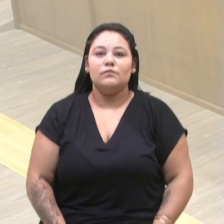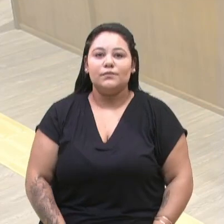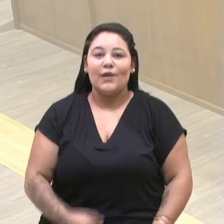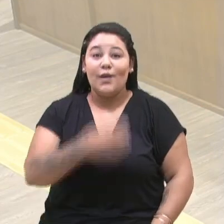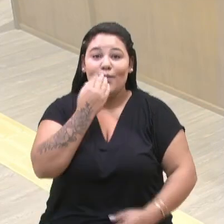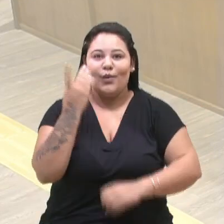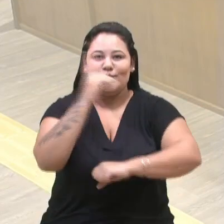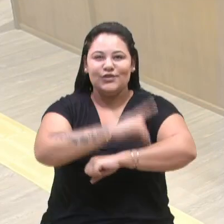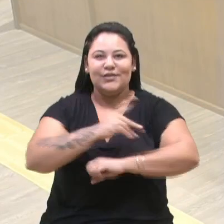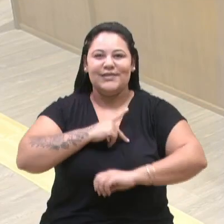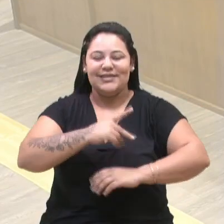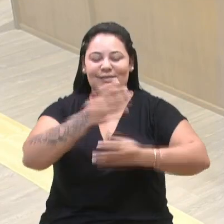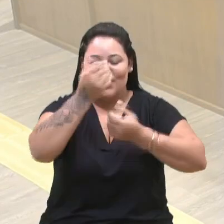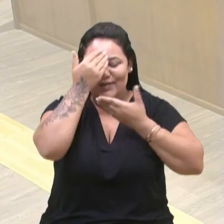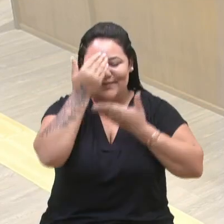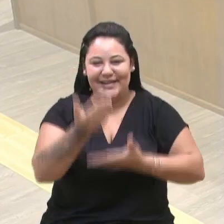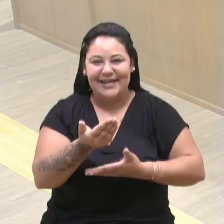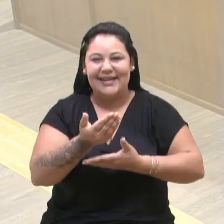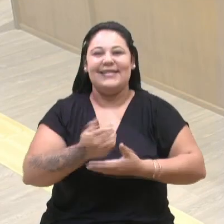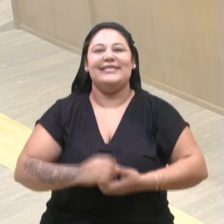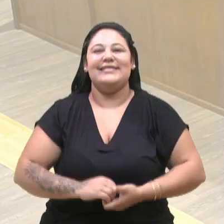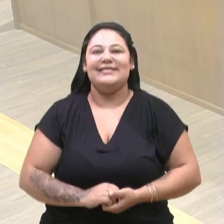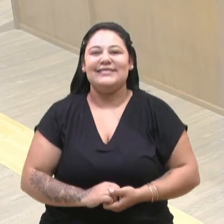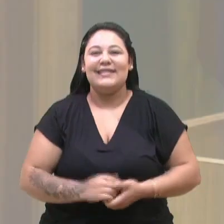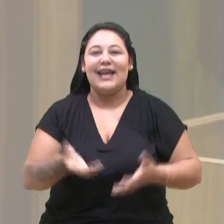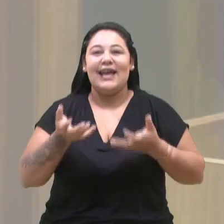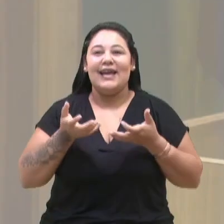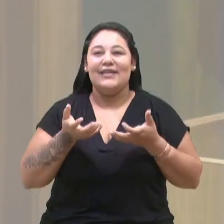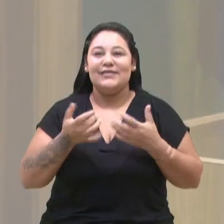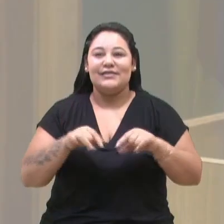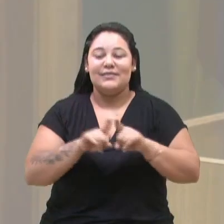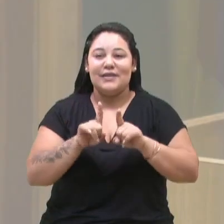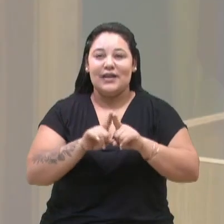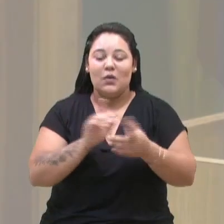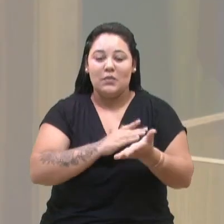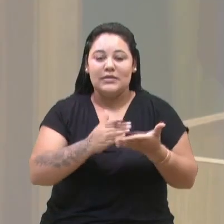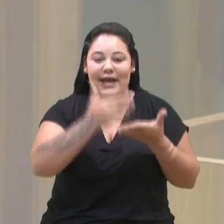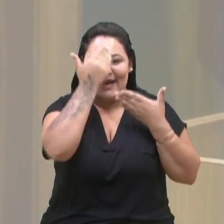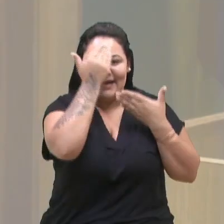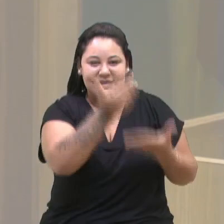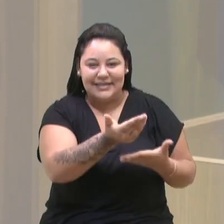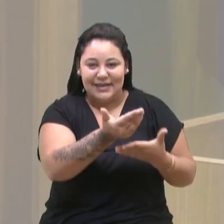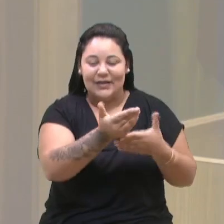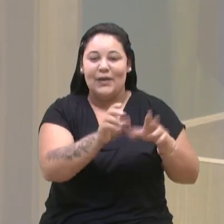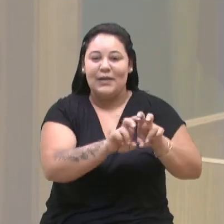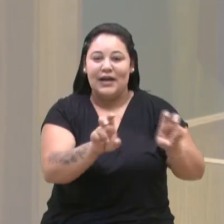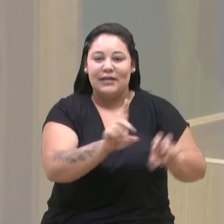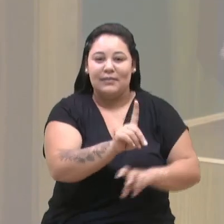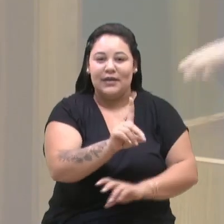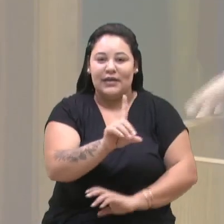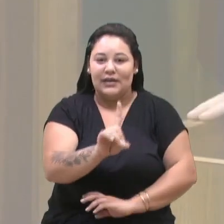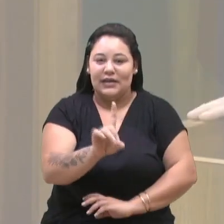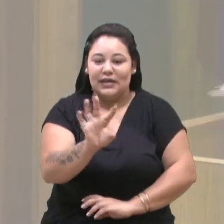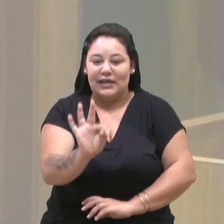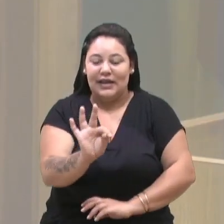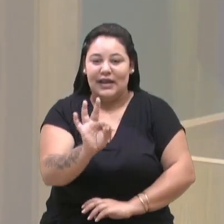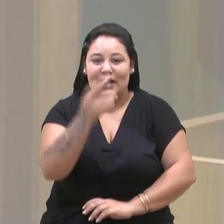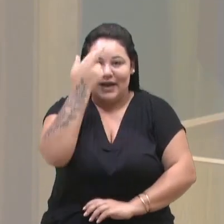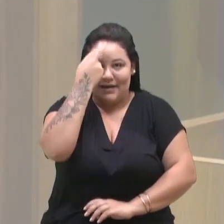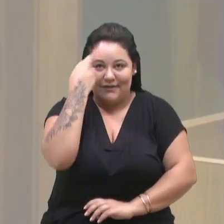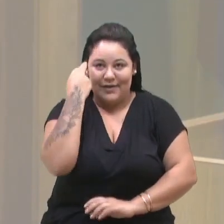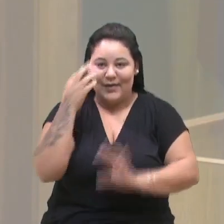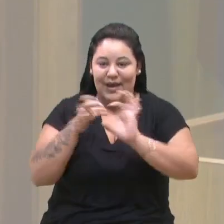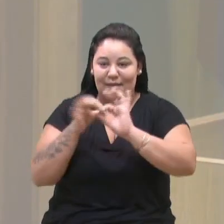Bom dia, presidente. Obrigado. Quero inicialmente agradecer aqui também a bancada do PDT, ao Rafael, pela cedência do espaço. Sei que